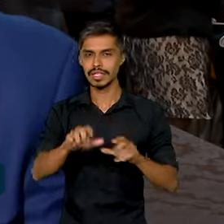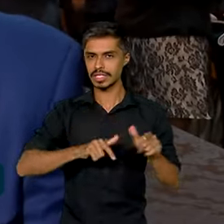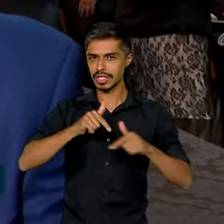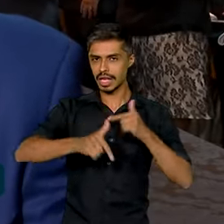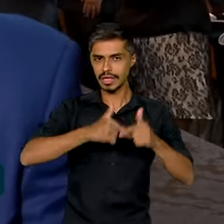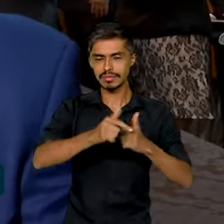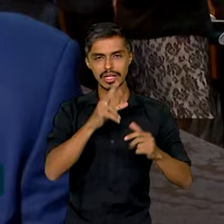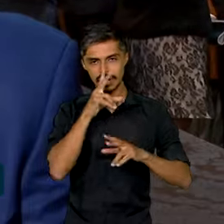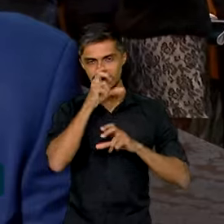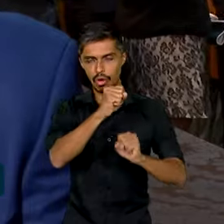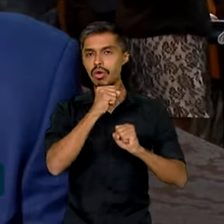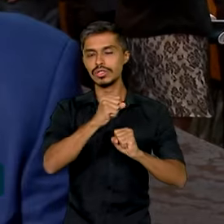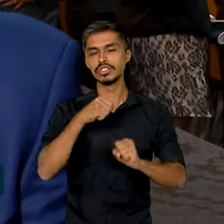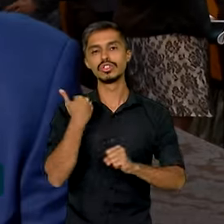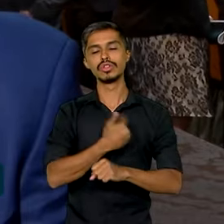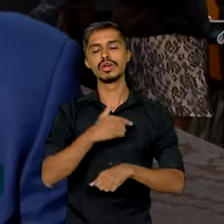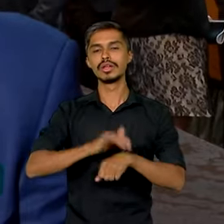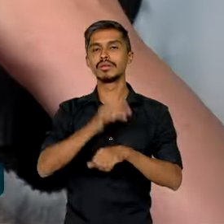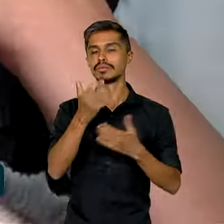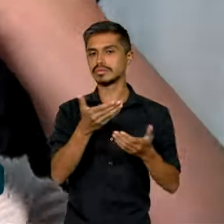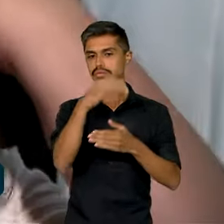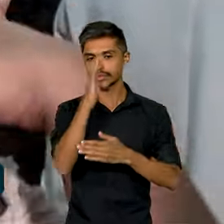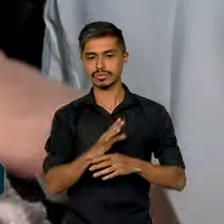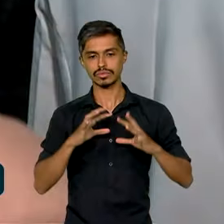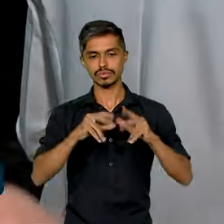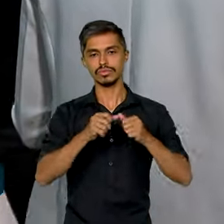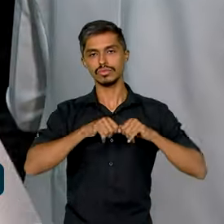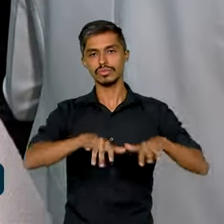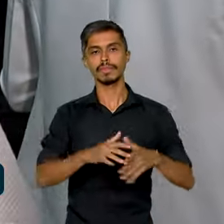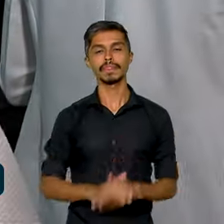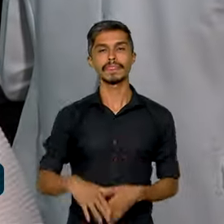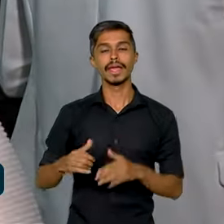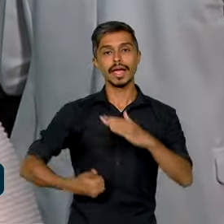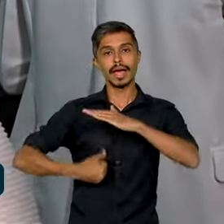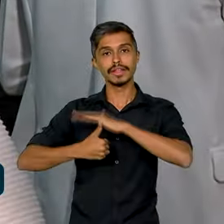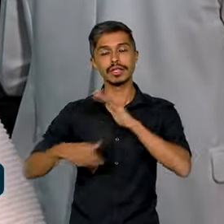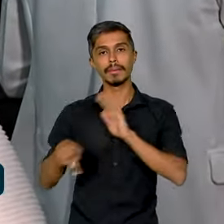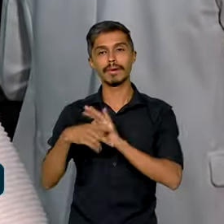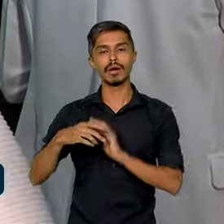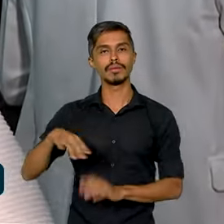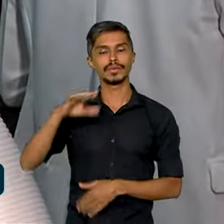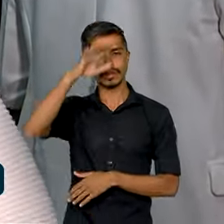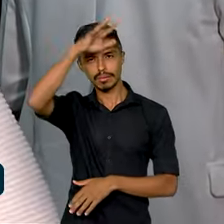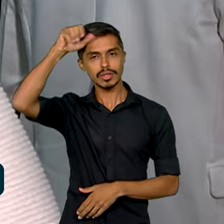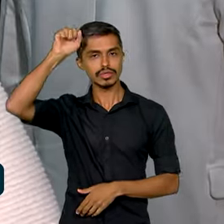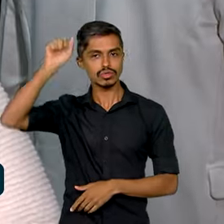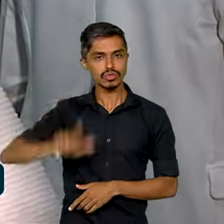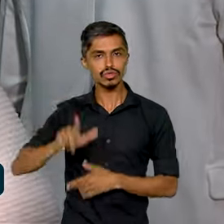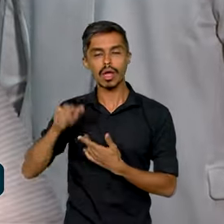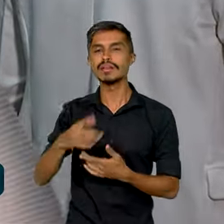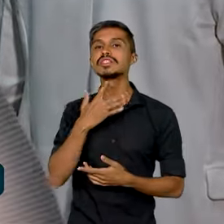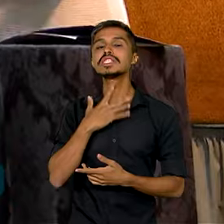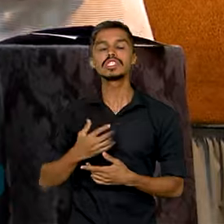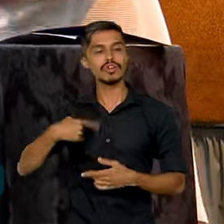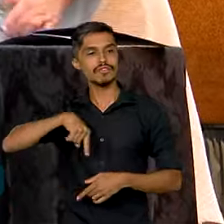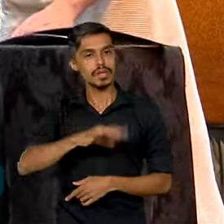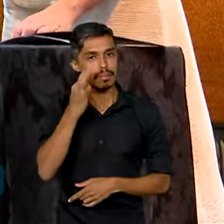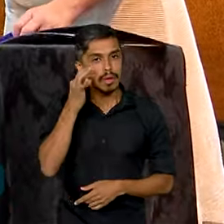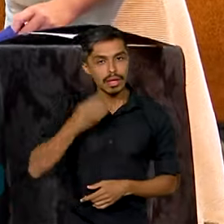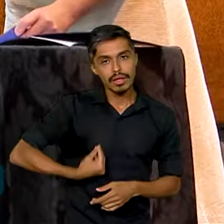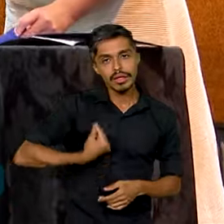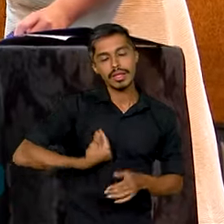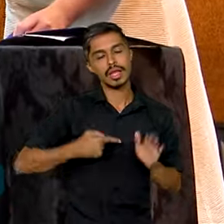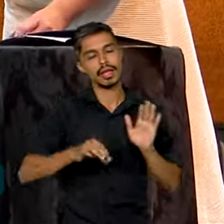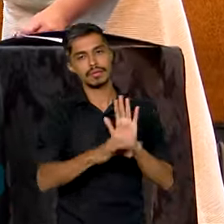grande força que nós queremos para todo o Brasil. A reitora do Instituto Federal de Mato Grosso do Sul fez questão de vir a Brasília para assinar